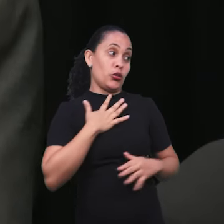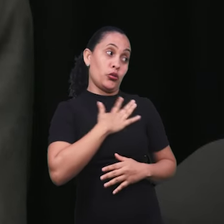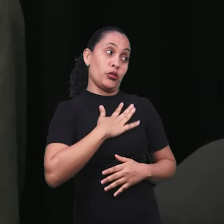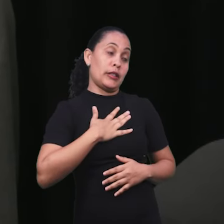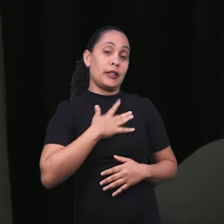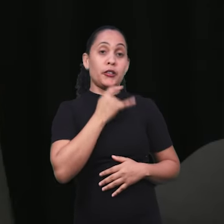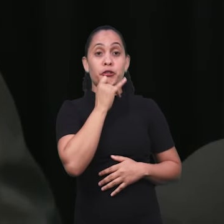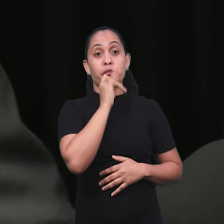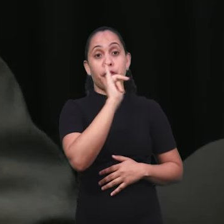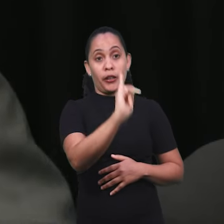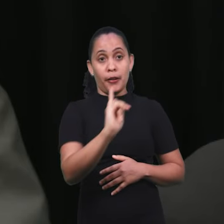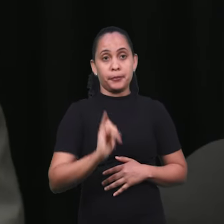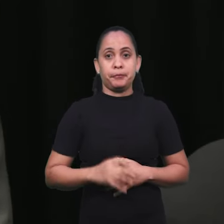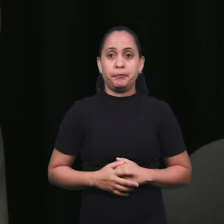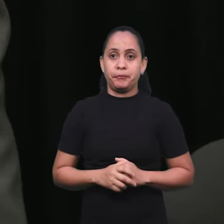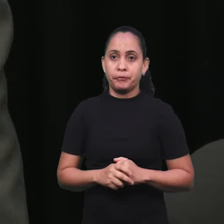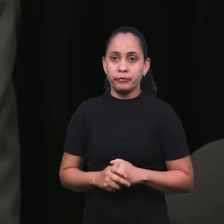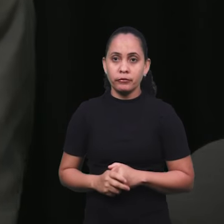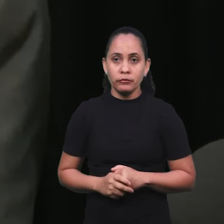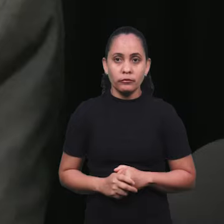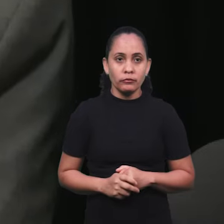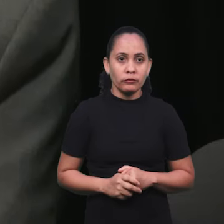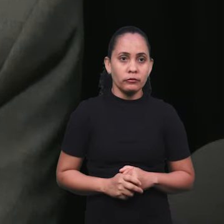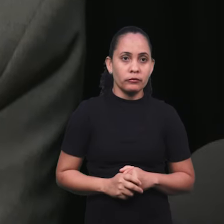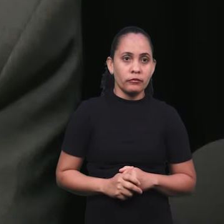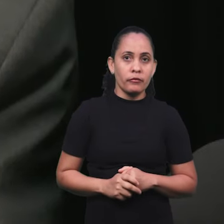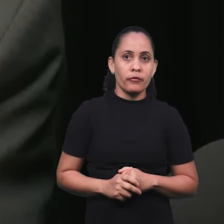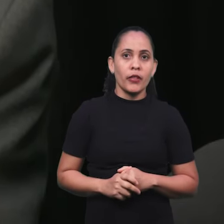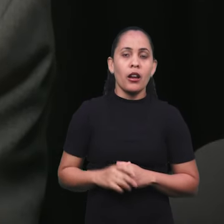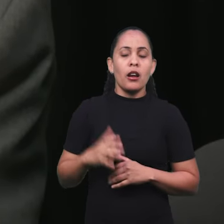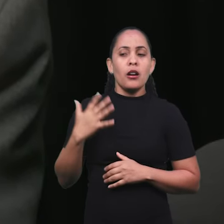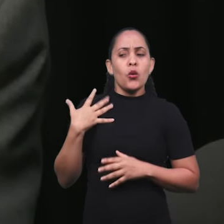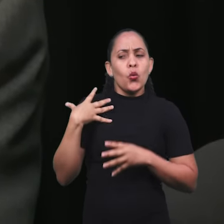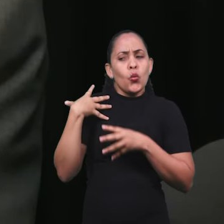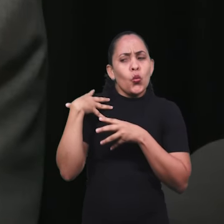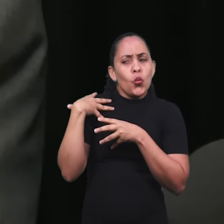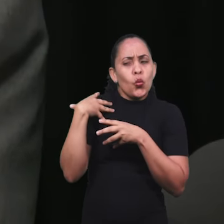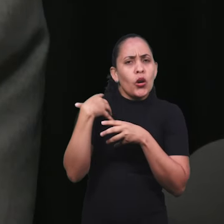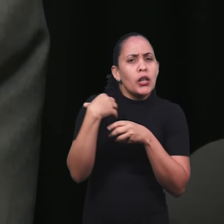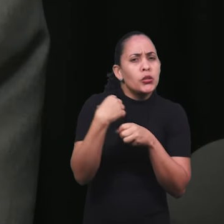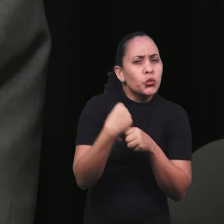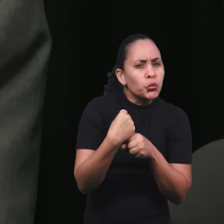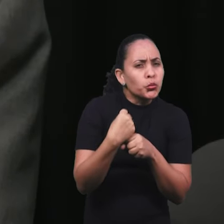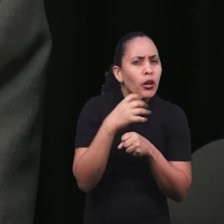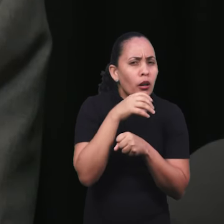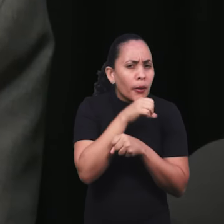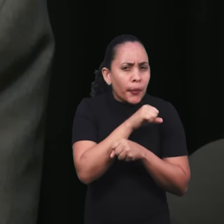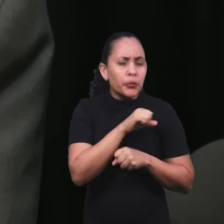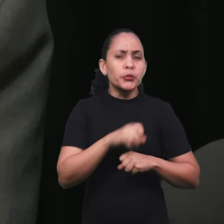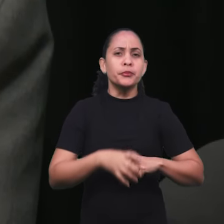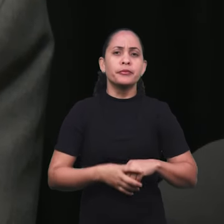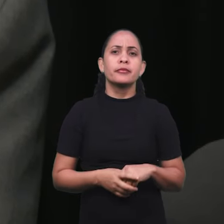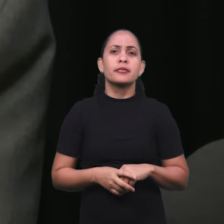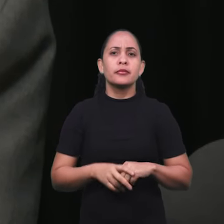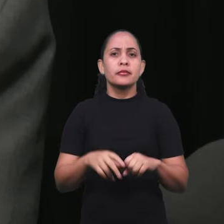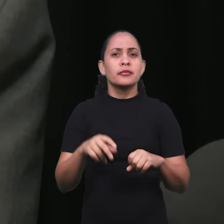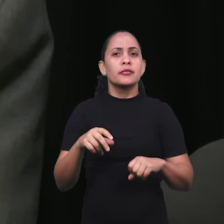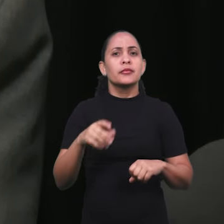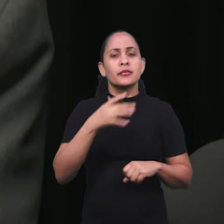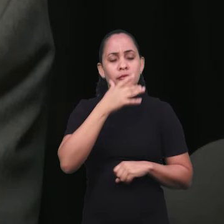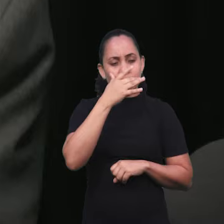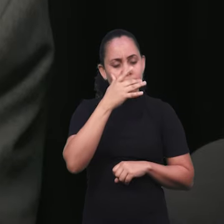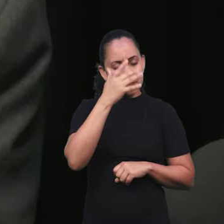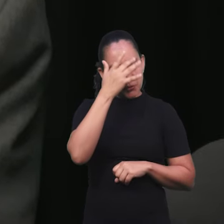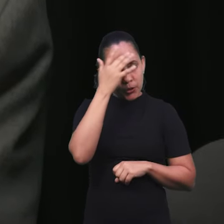eu gostaria apenas de fazer uma retrospectiva. A gente sempre tem a ideia